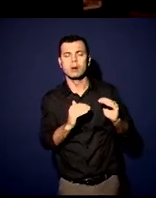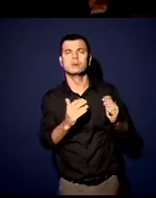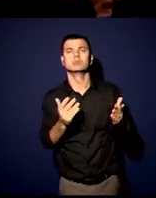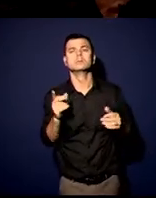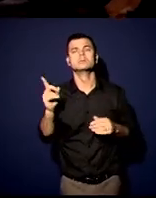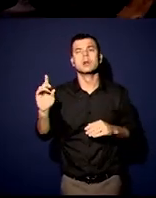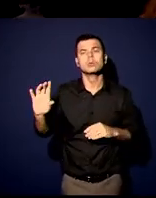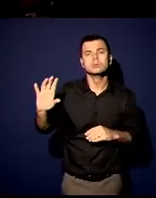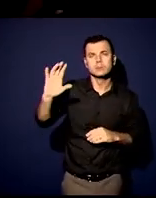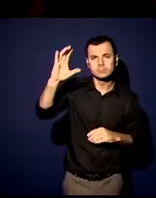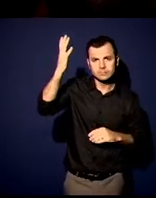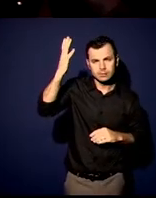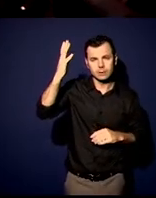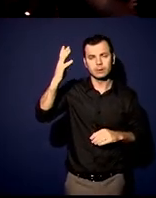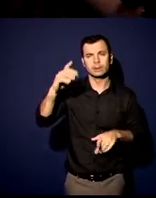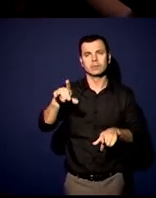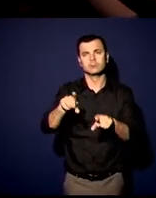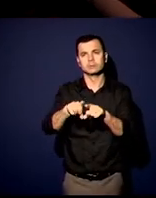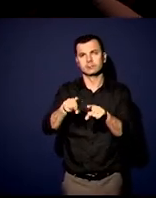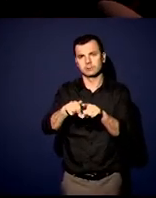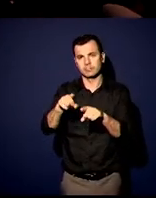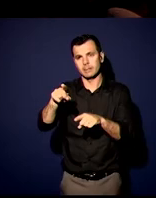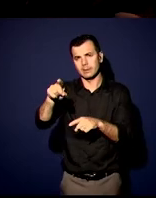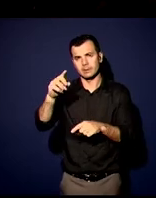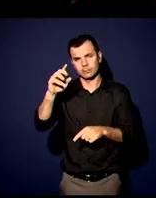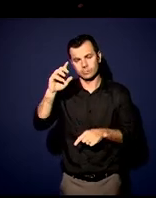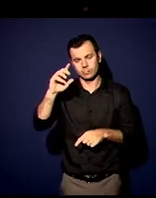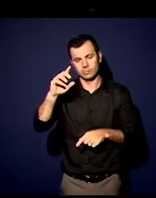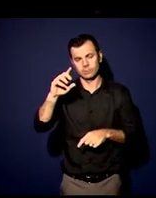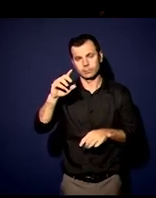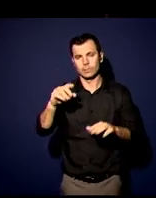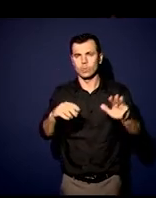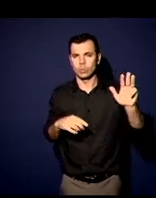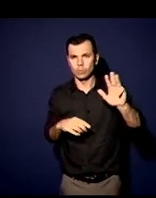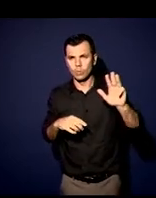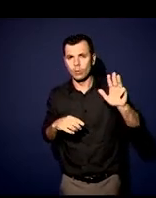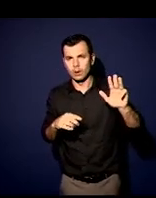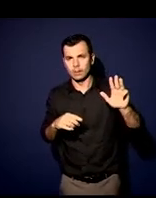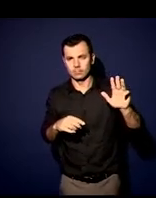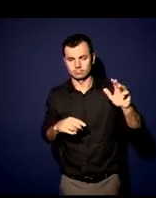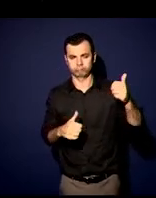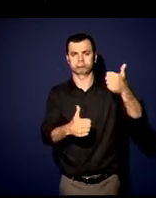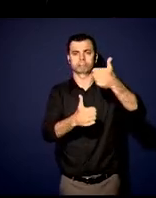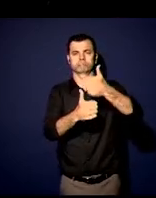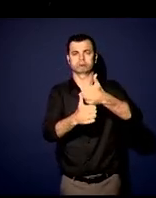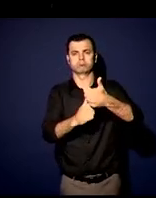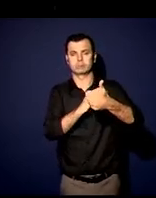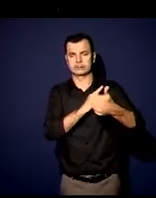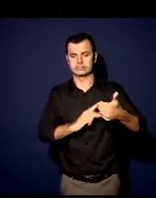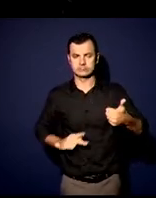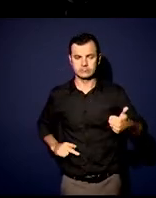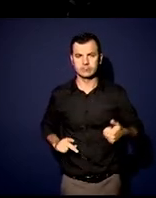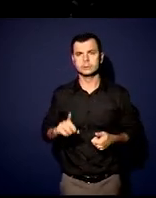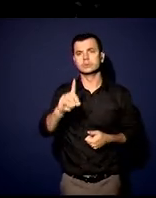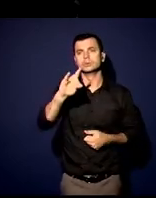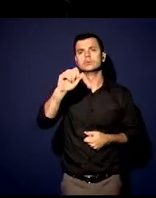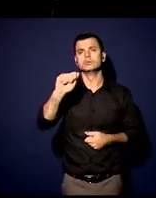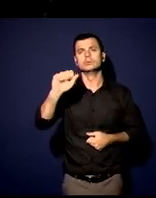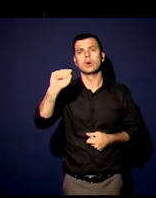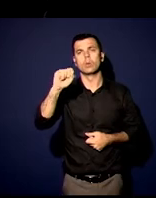os vandalismo na diplomação do existe Lula tentativa de atentado o 8 de janeiro que foi